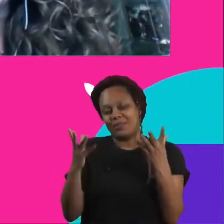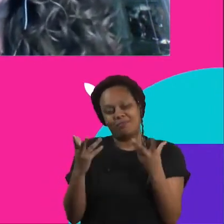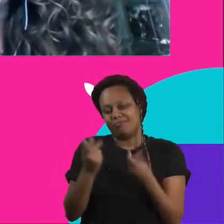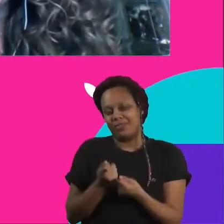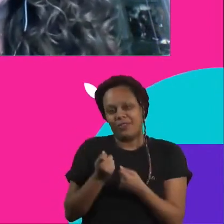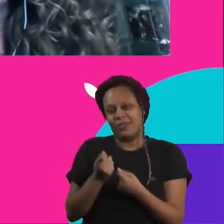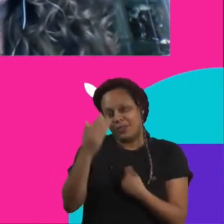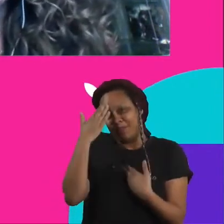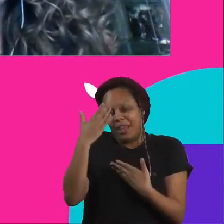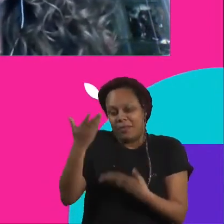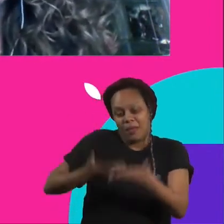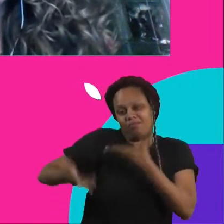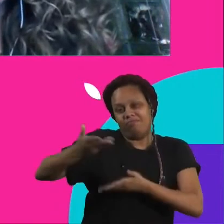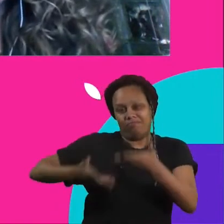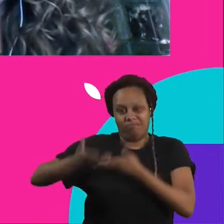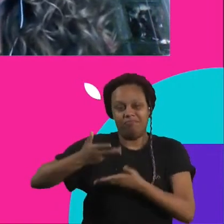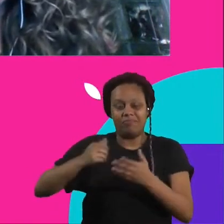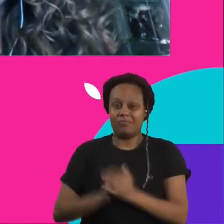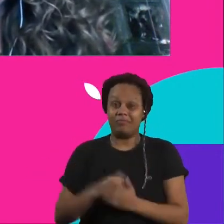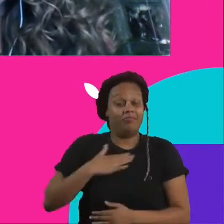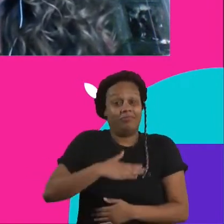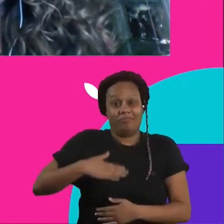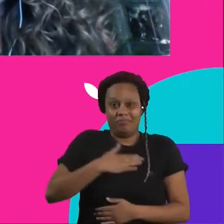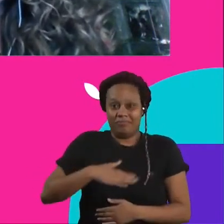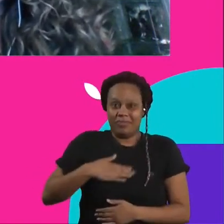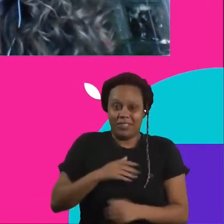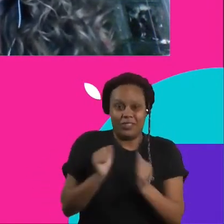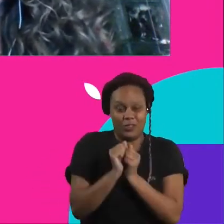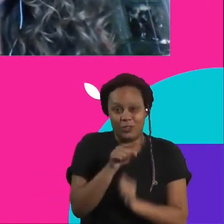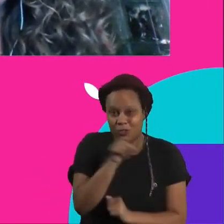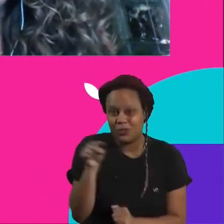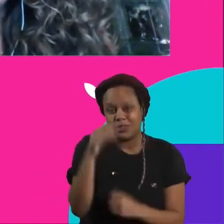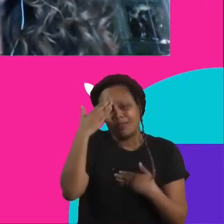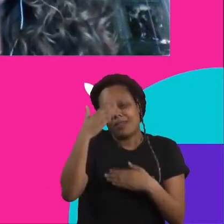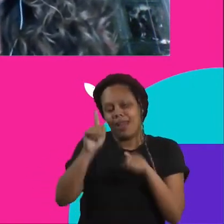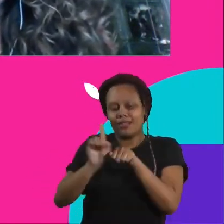grande partilha. Foi um prazer estar com vocês aqui. Obrigado, SGB, pelo